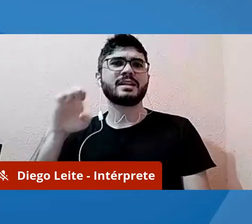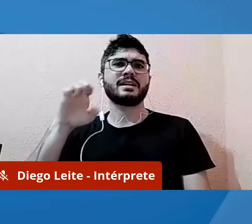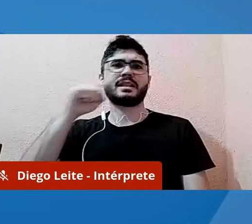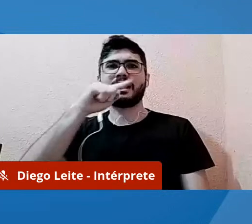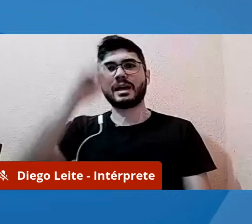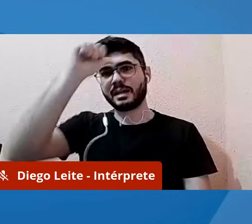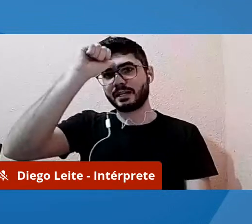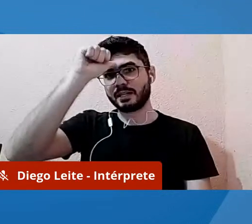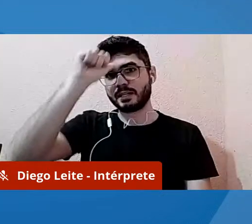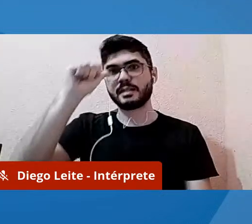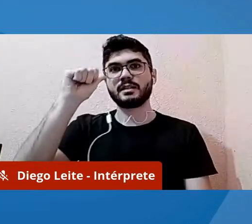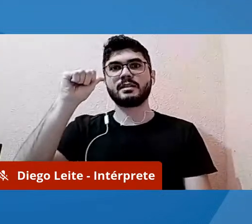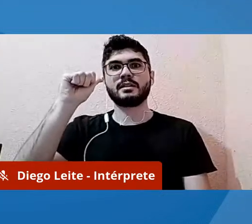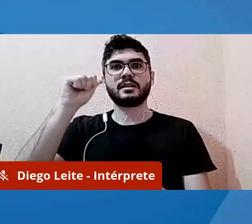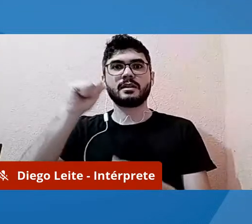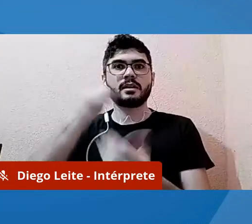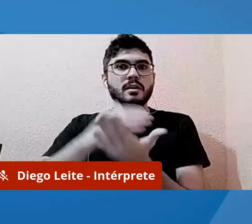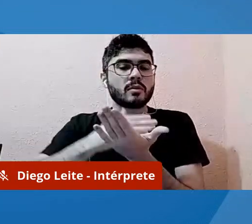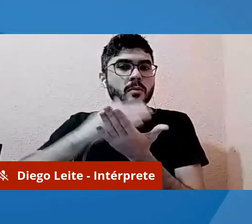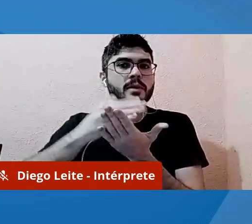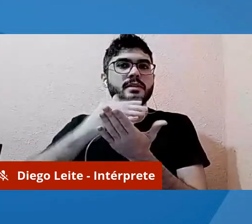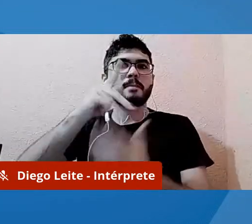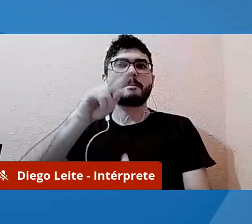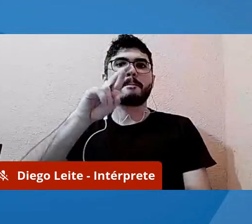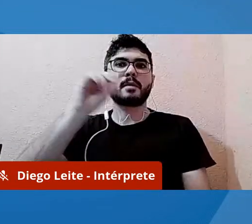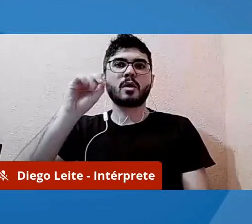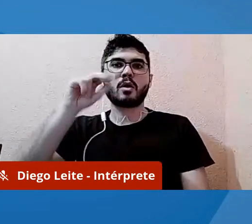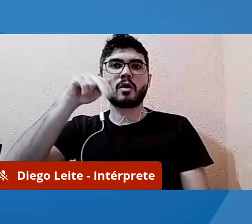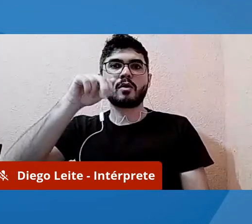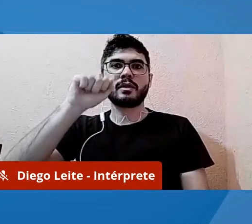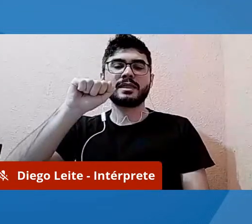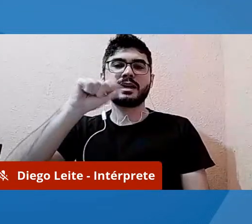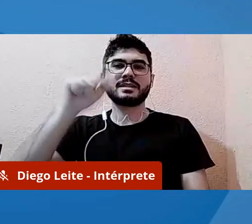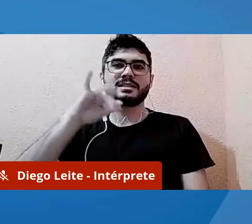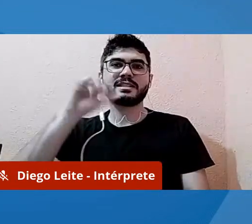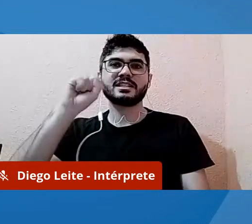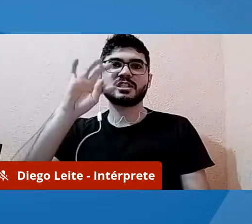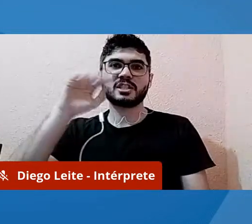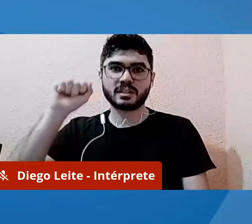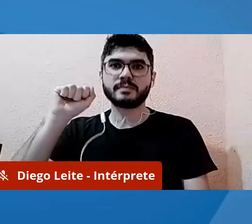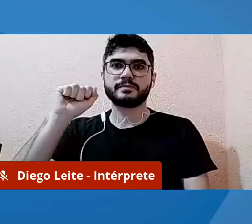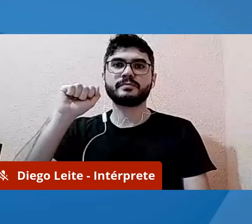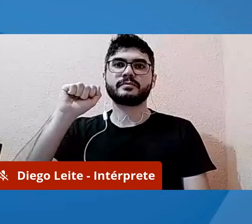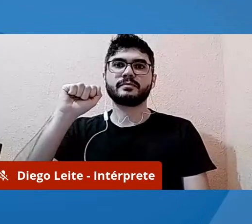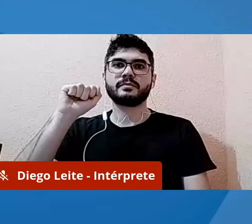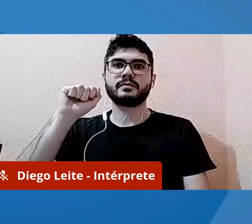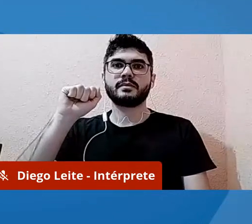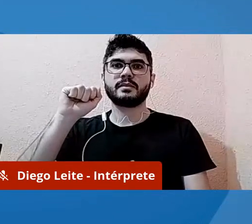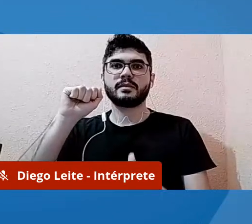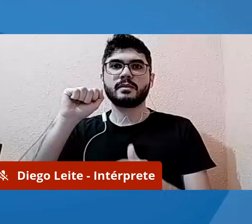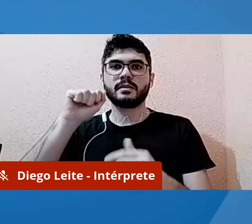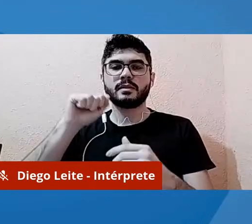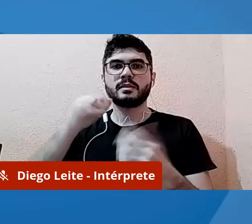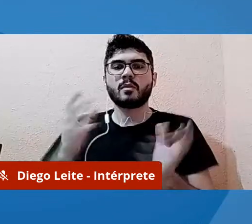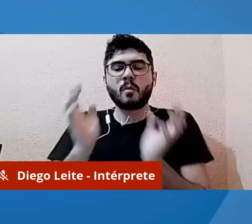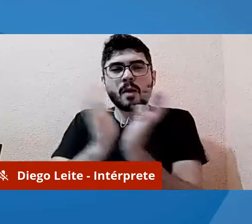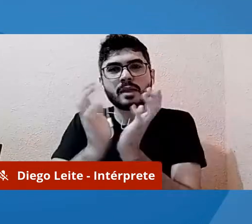era pró-nazista. Né? Era um partido hinduísta,